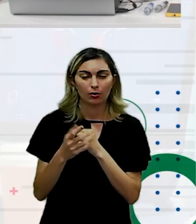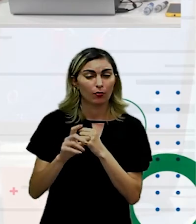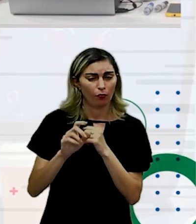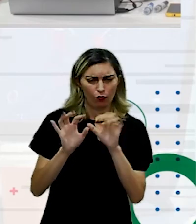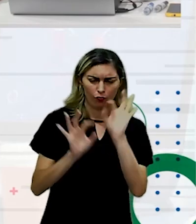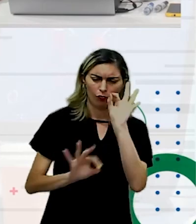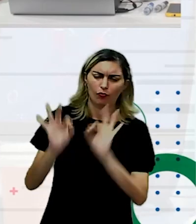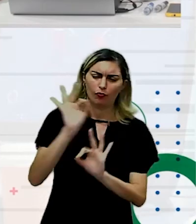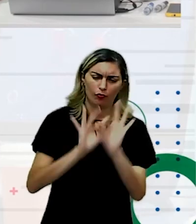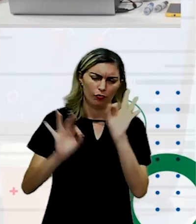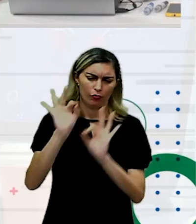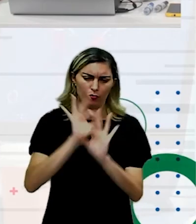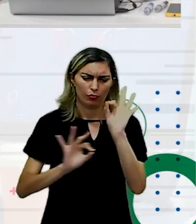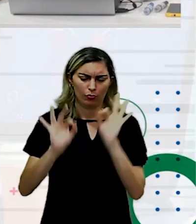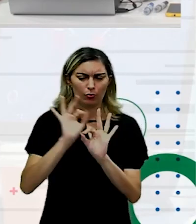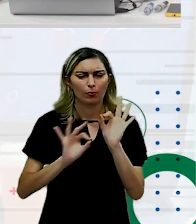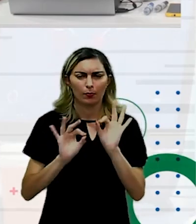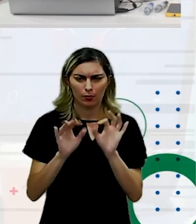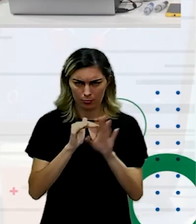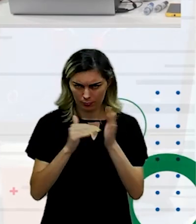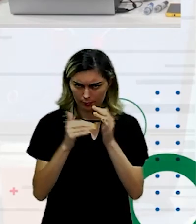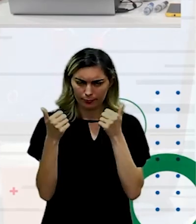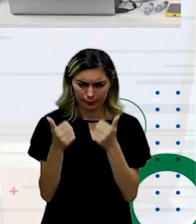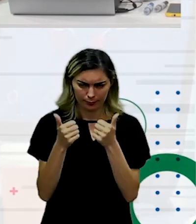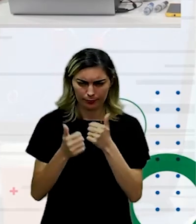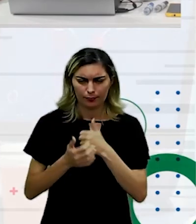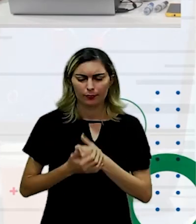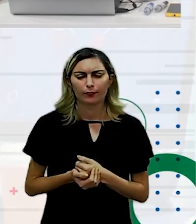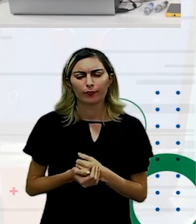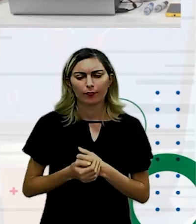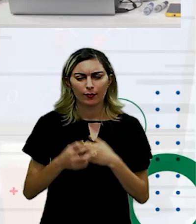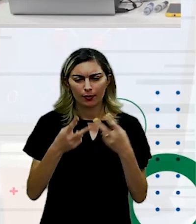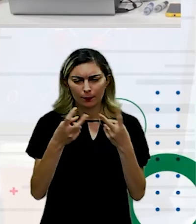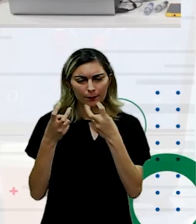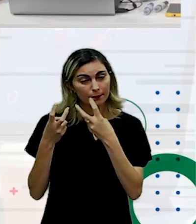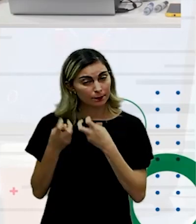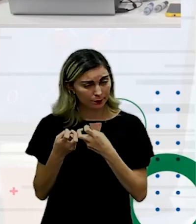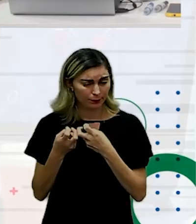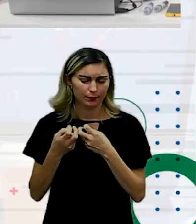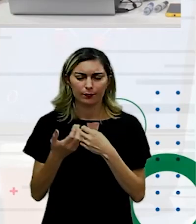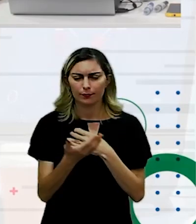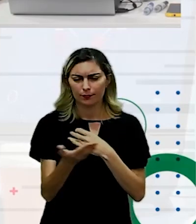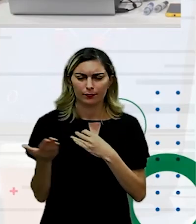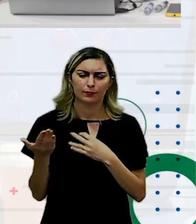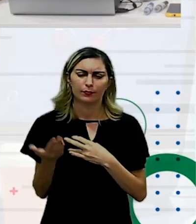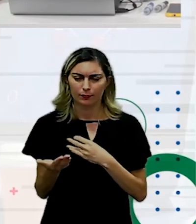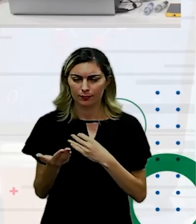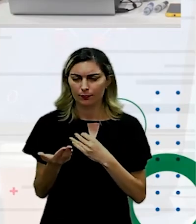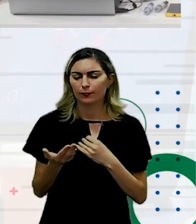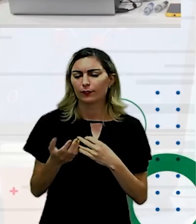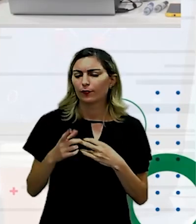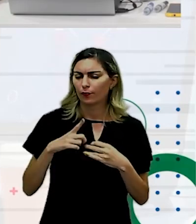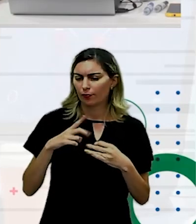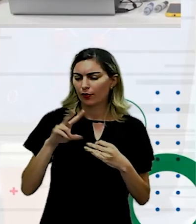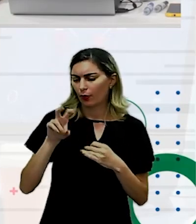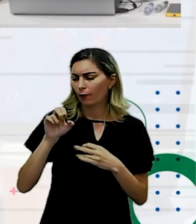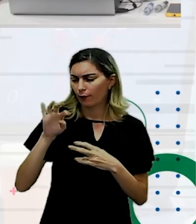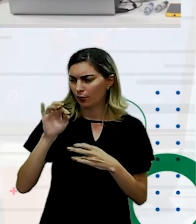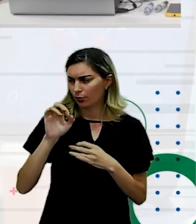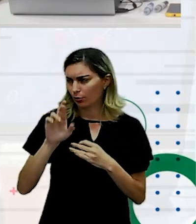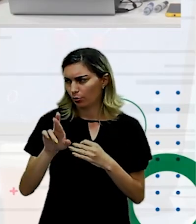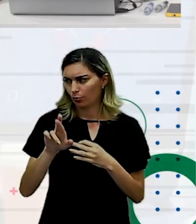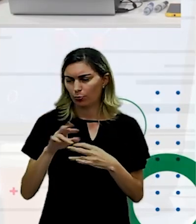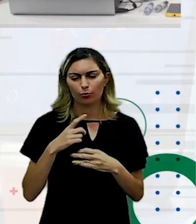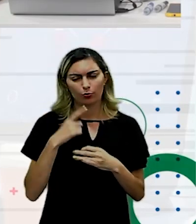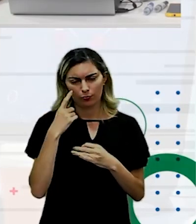formato. Tudo bem? SVG é quando ele vem em vetor, tudo bem?